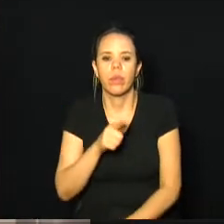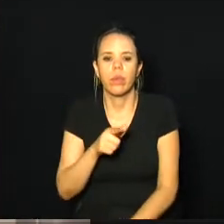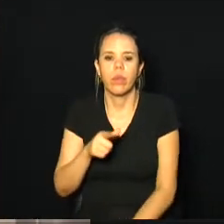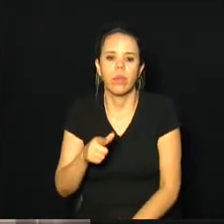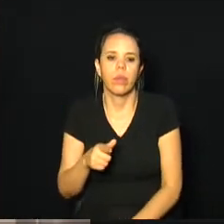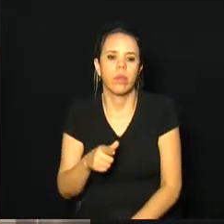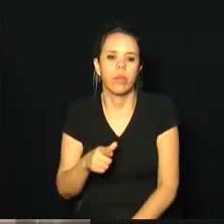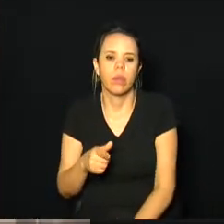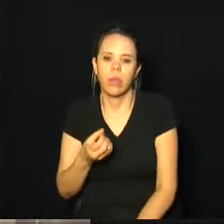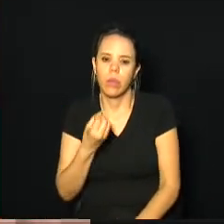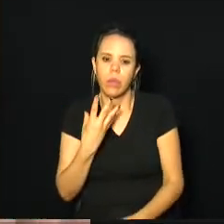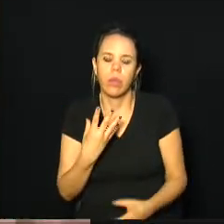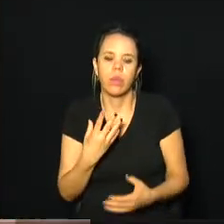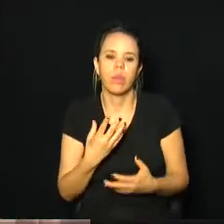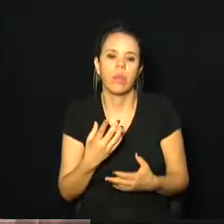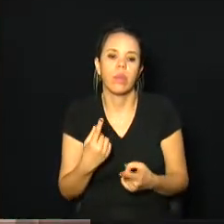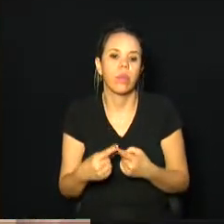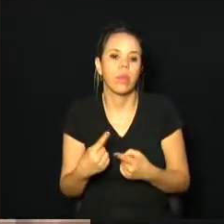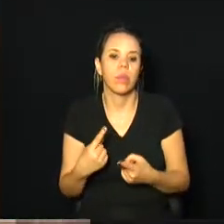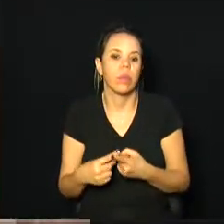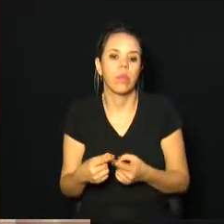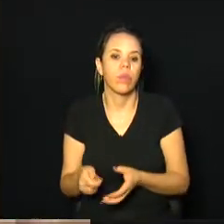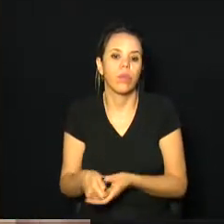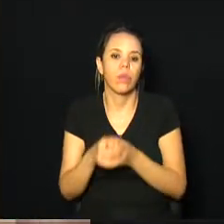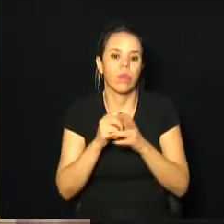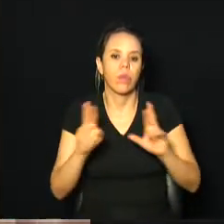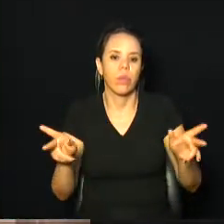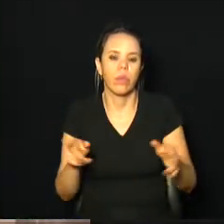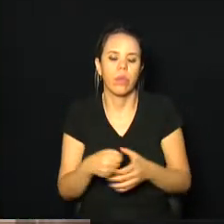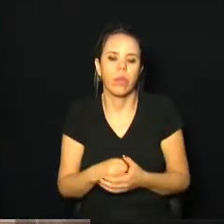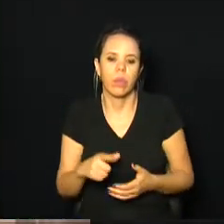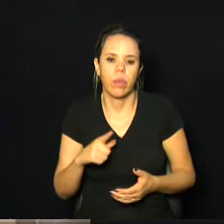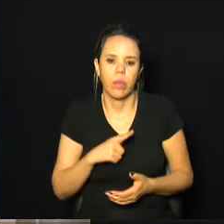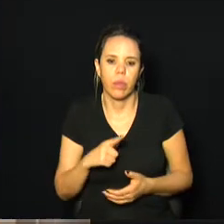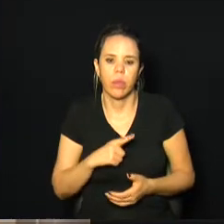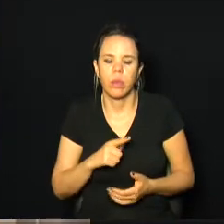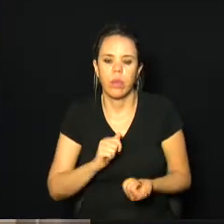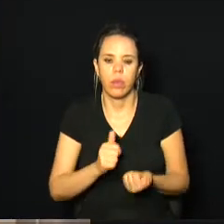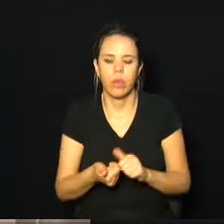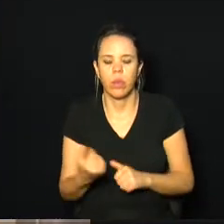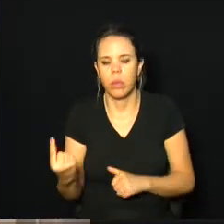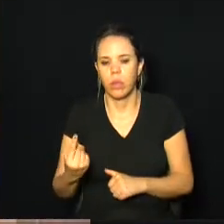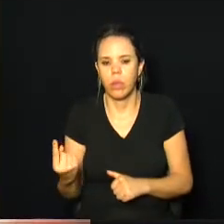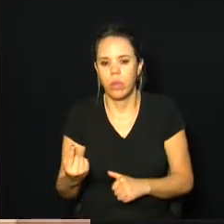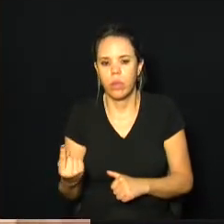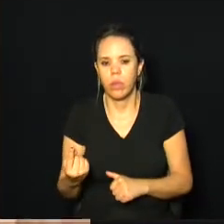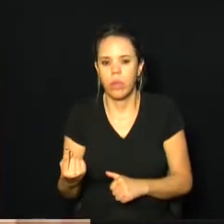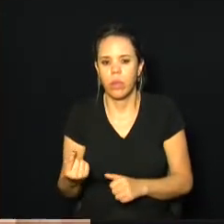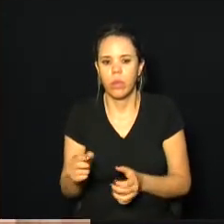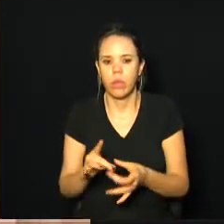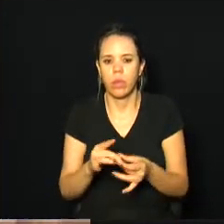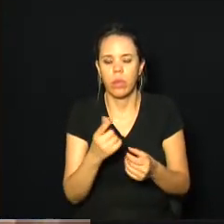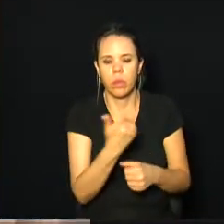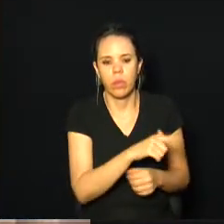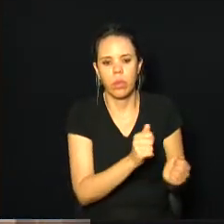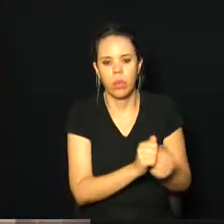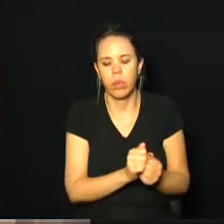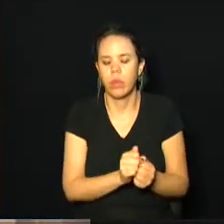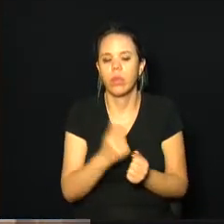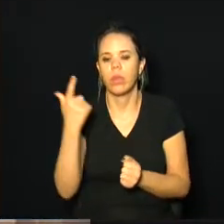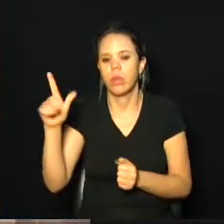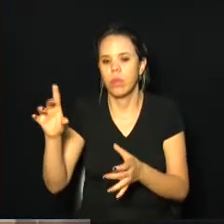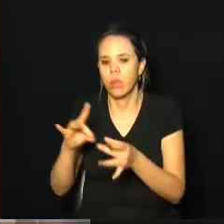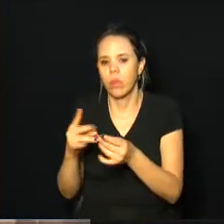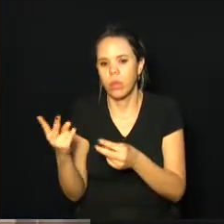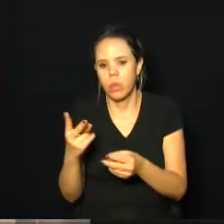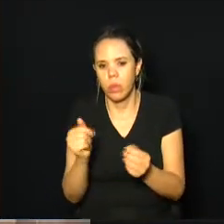tá bem no ranking, porque assim, o vôlei de praia é diferente. Ele tem o ranking do atleta sozinho e vai juntar com outro atleta e depois junta os